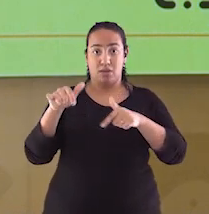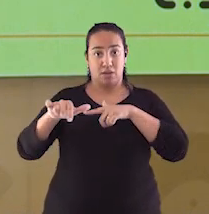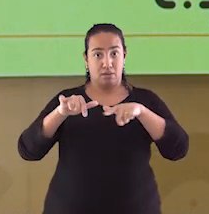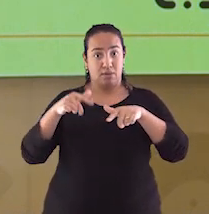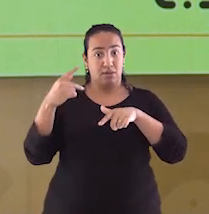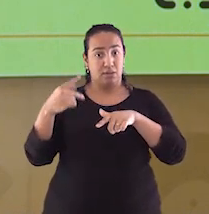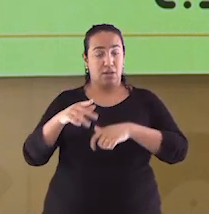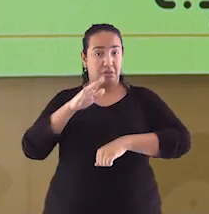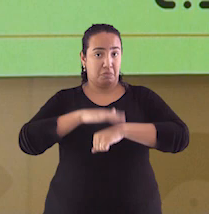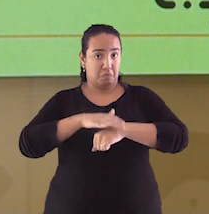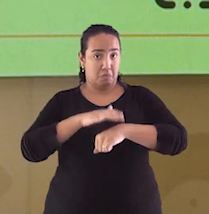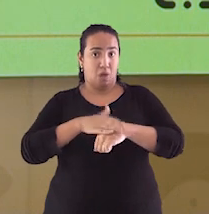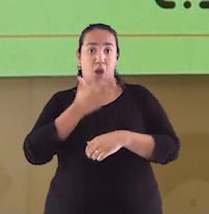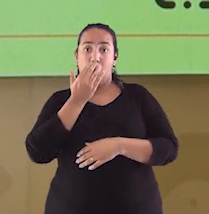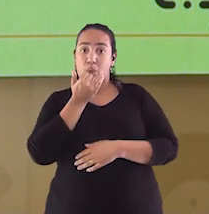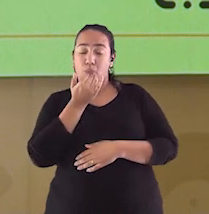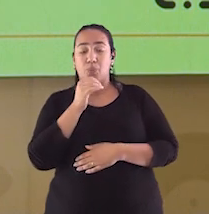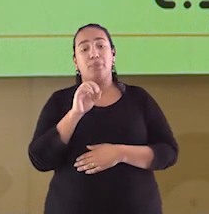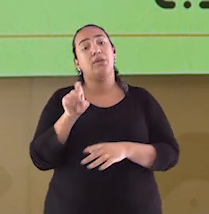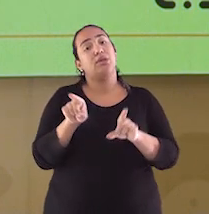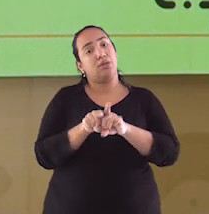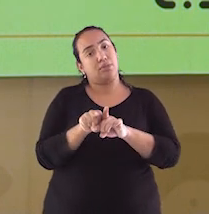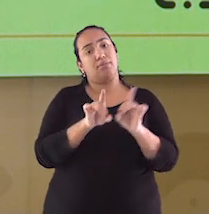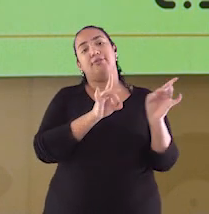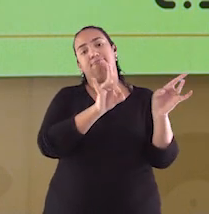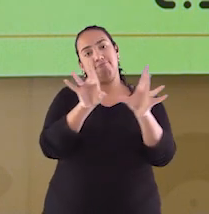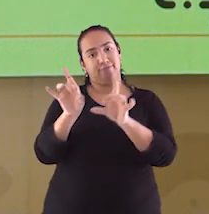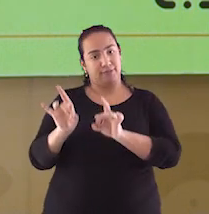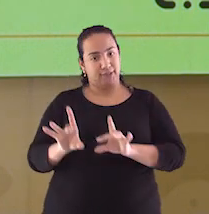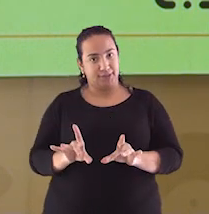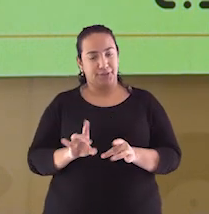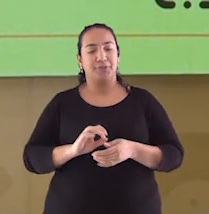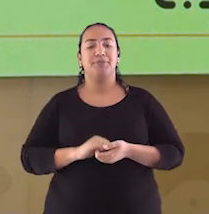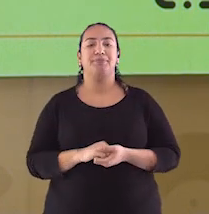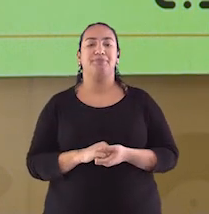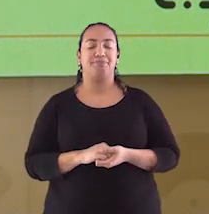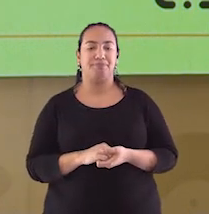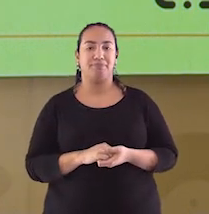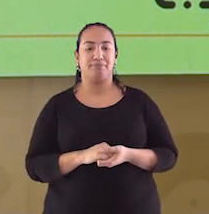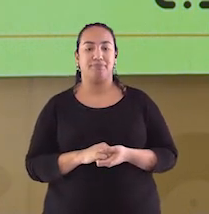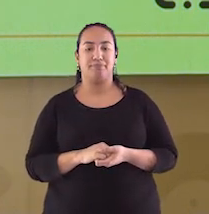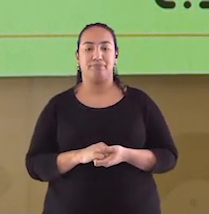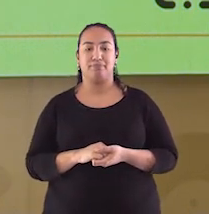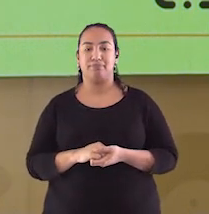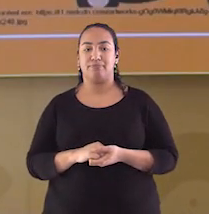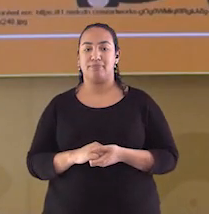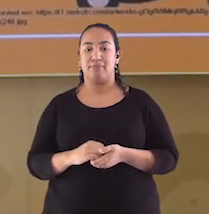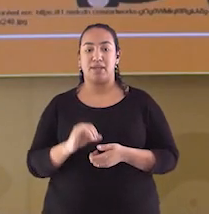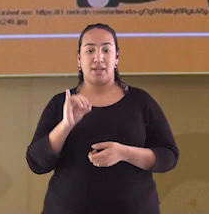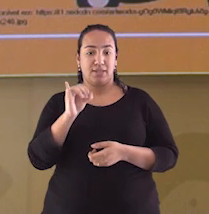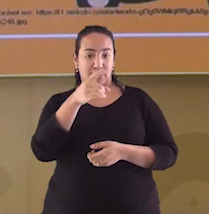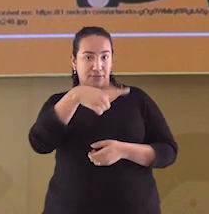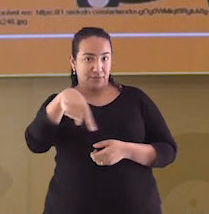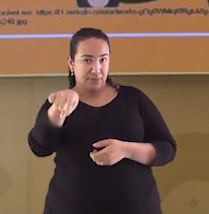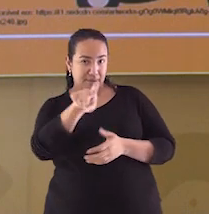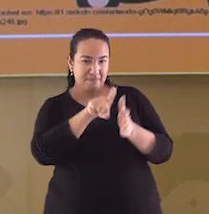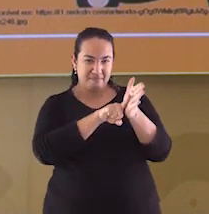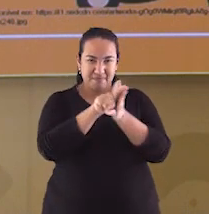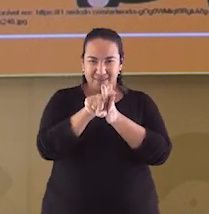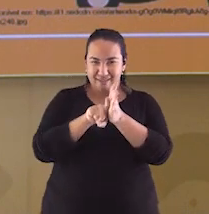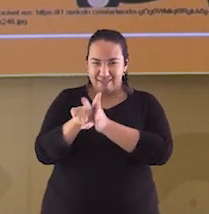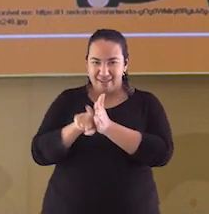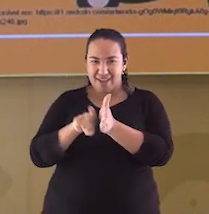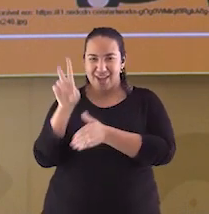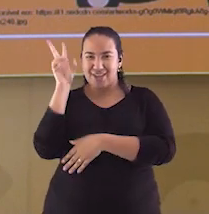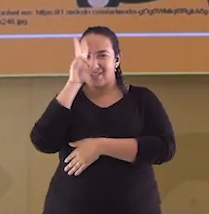faziam tanto para o consumo próprio quanto para a venda. Se você pesquisar a história